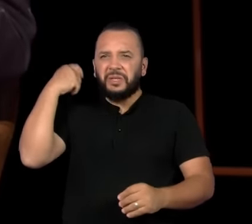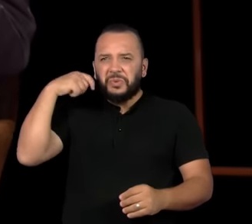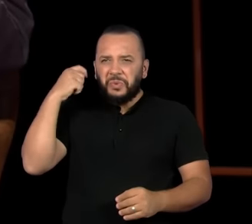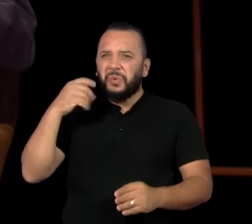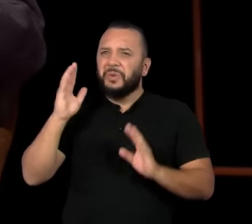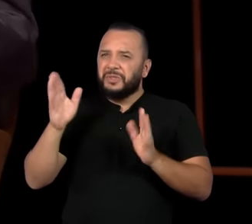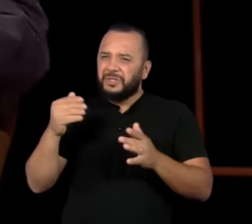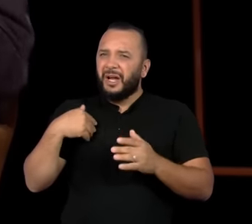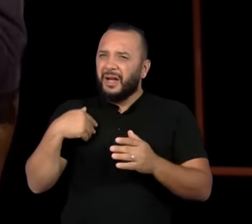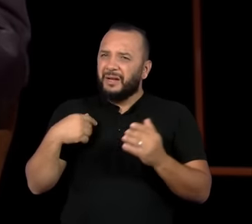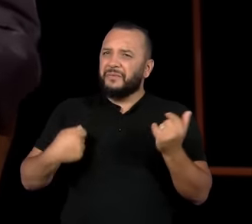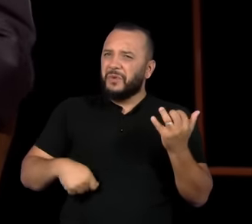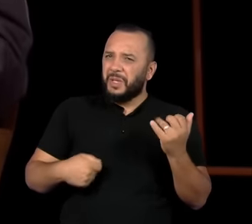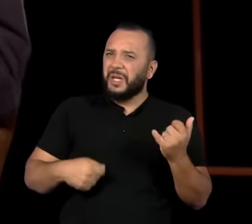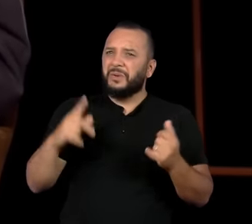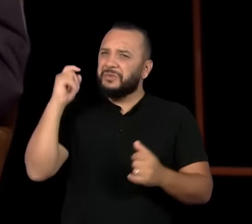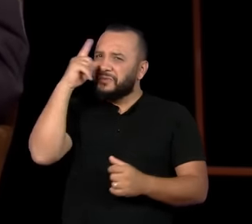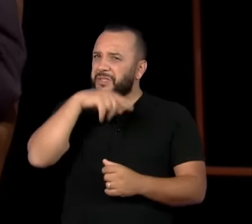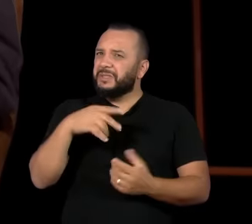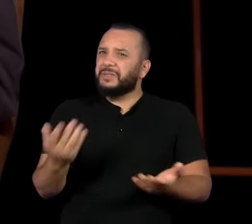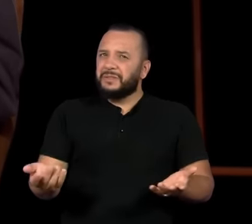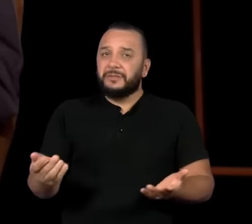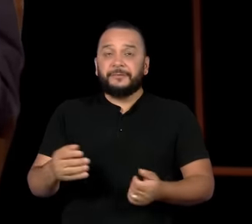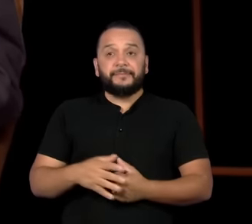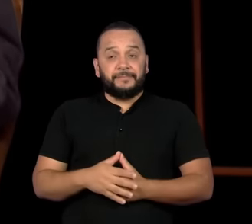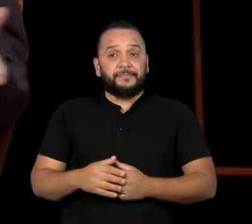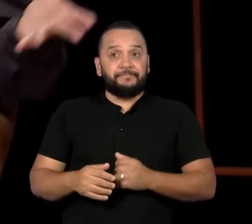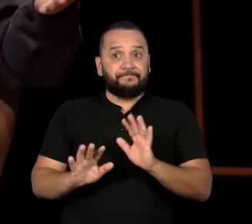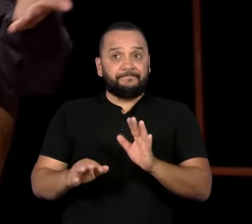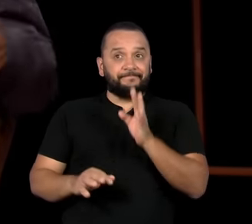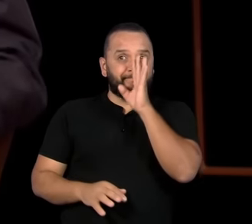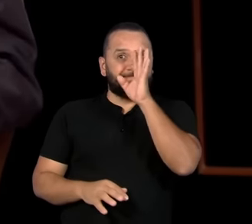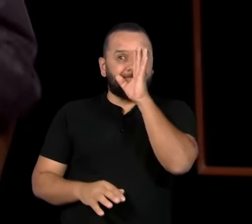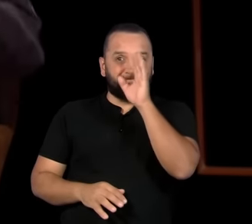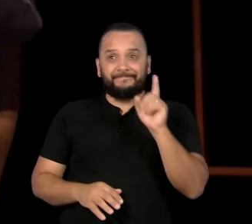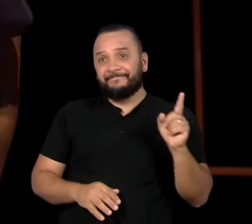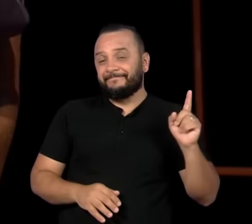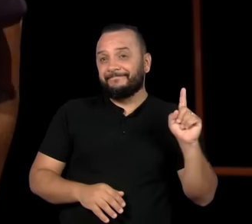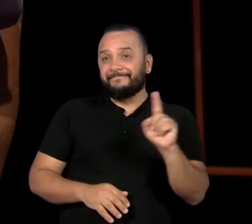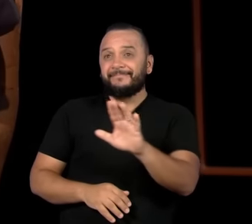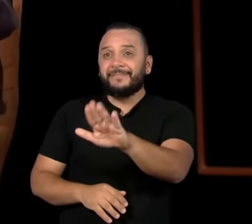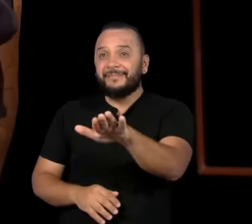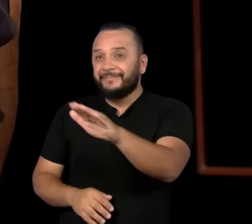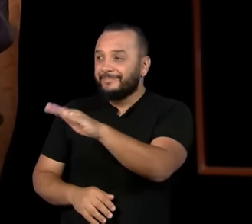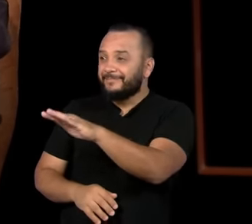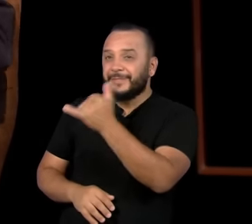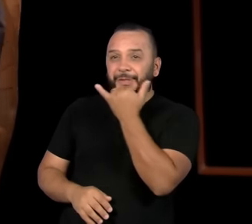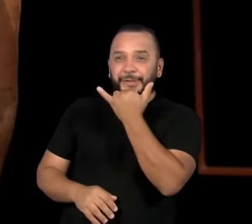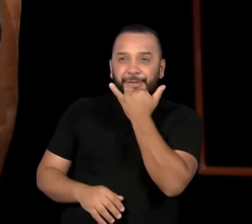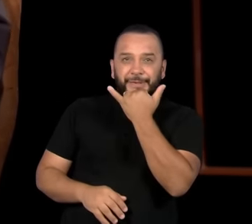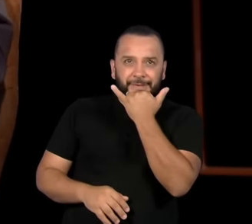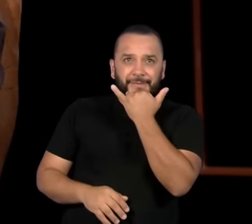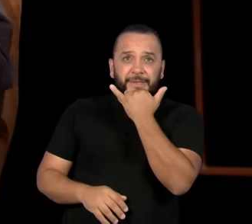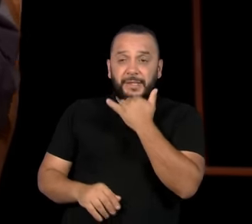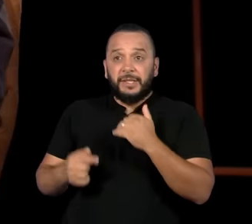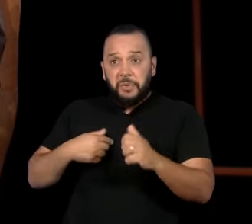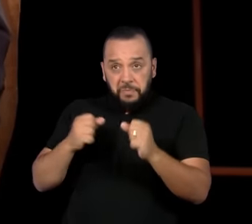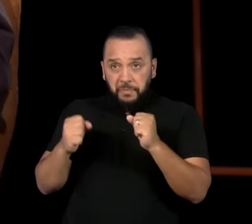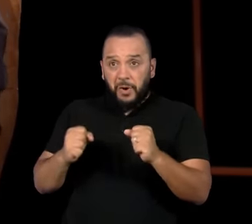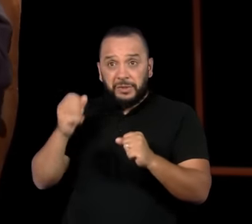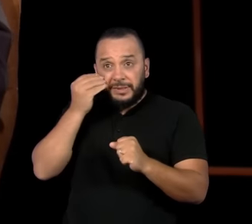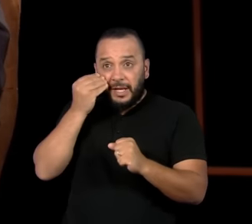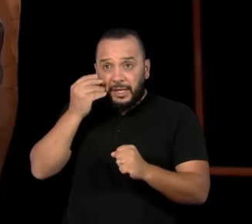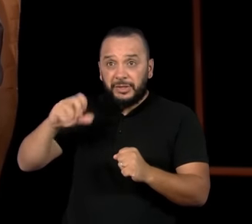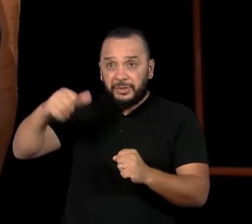possa tocar violão, fazer. Está difícil. Eu me meti na conversa, claro. Claro. Né? Falei, desculpa, será que eu posso fazer um